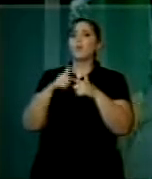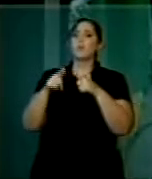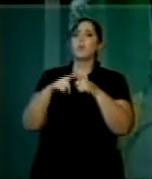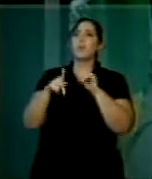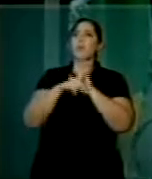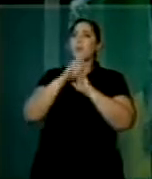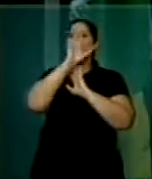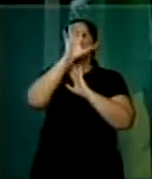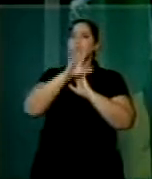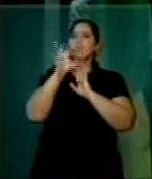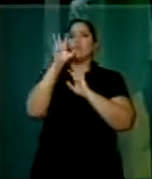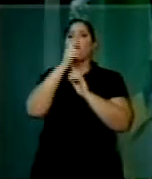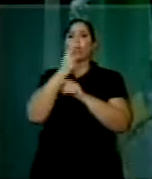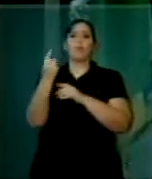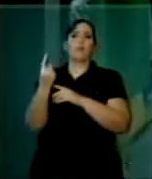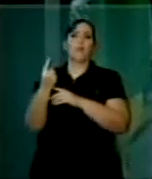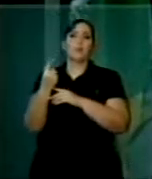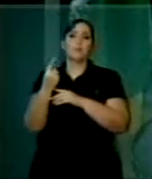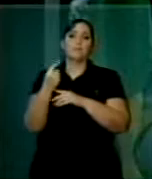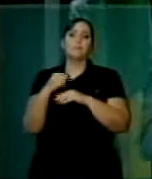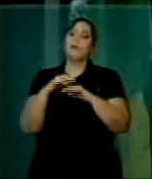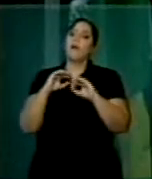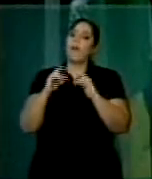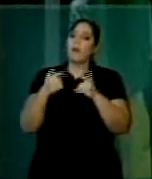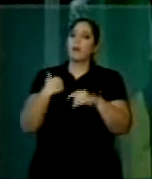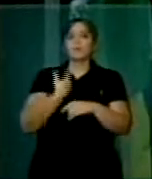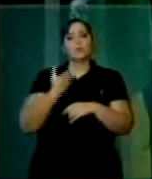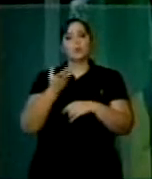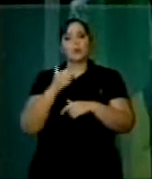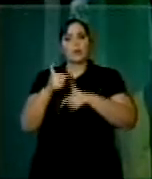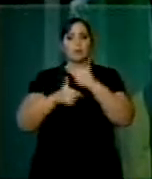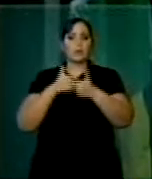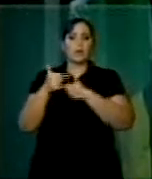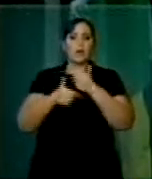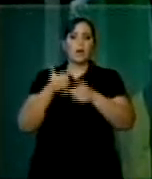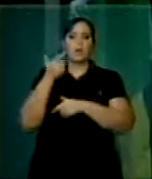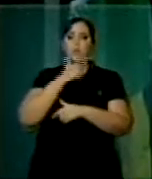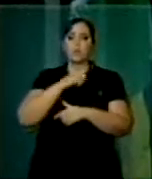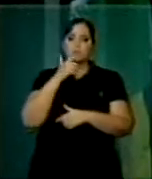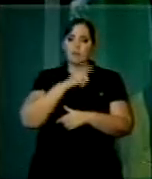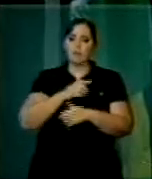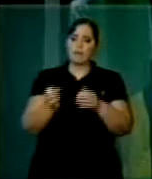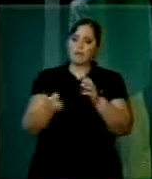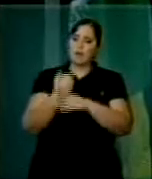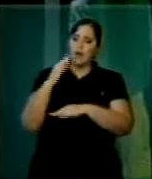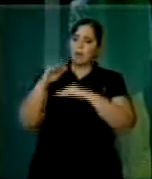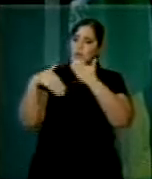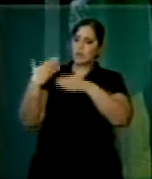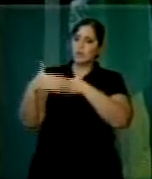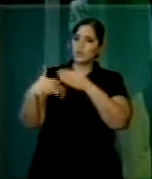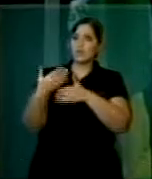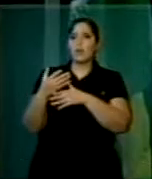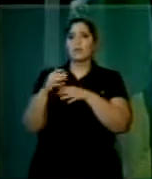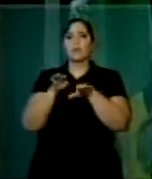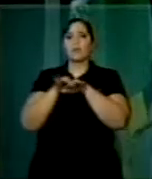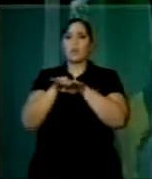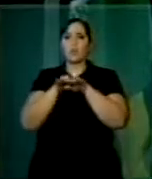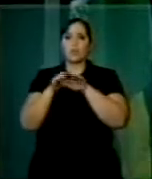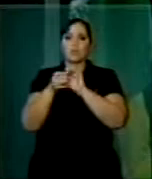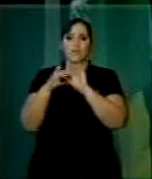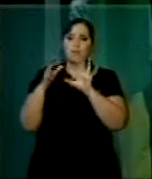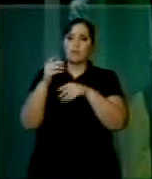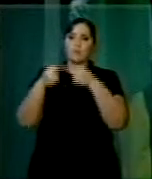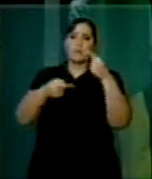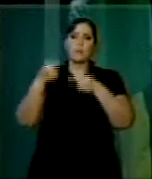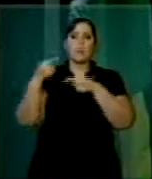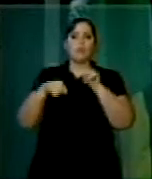dessas empresas. É lógico que nós queremos trabalhar para que haja um procedimento e um processo democrático de debate